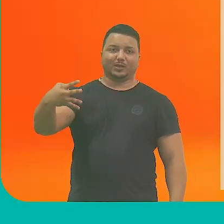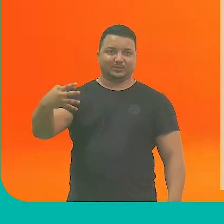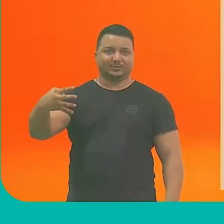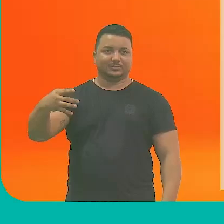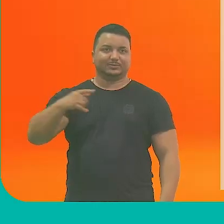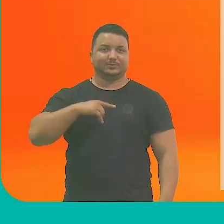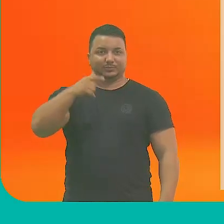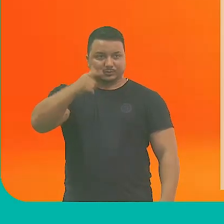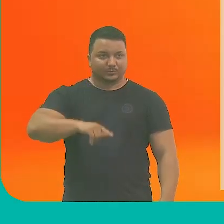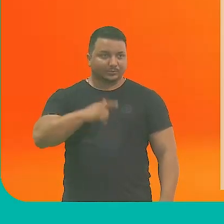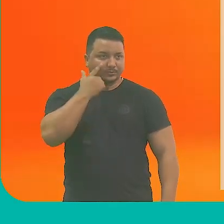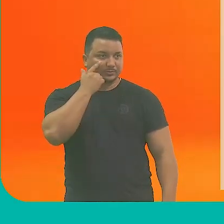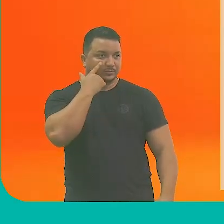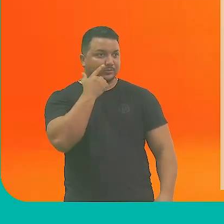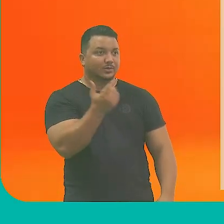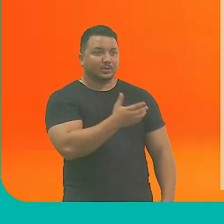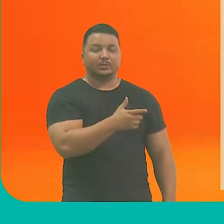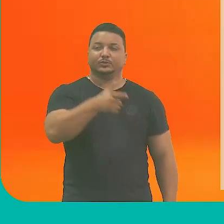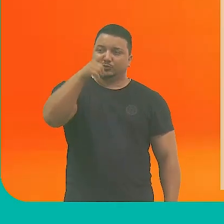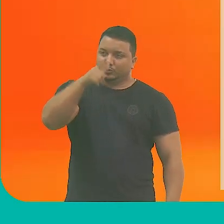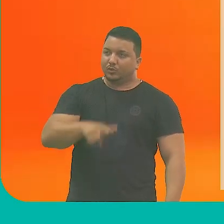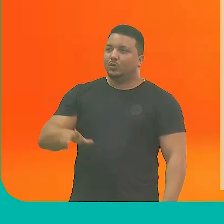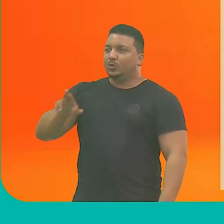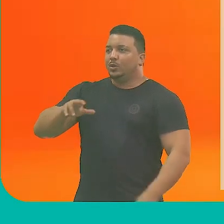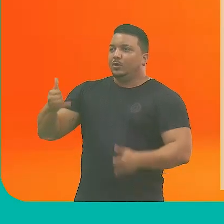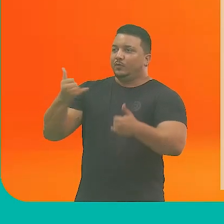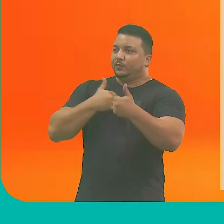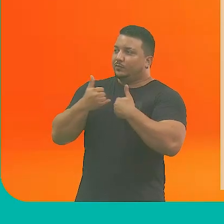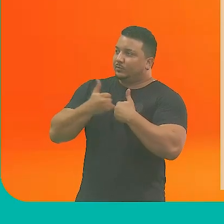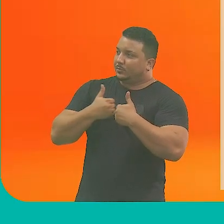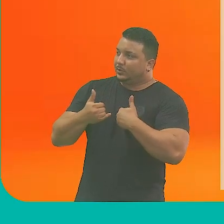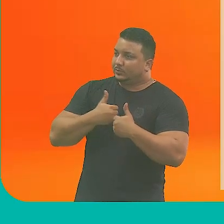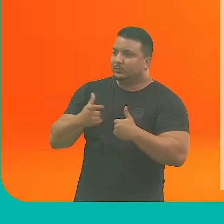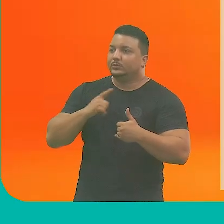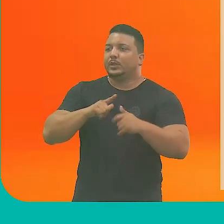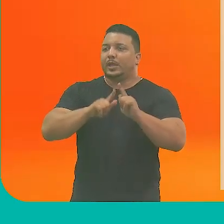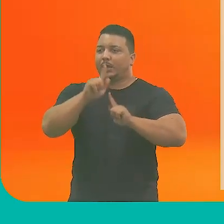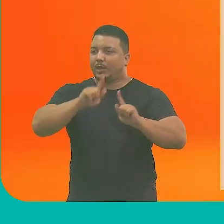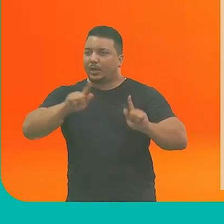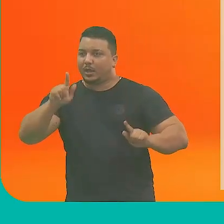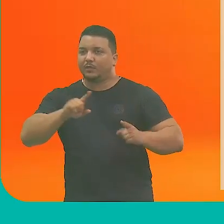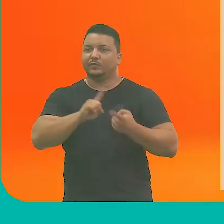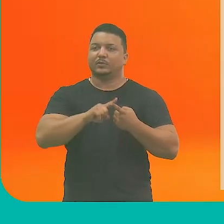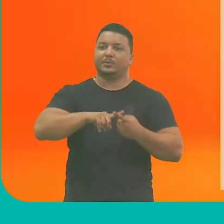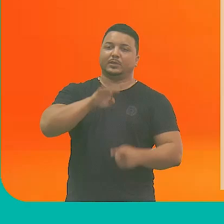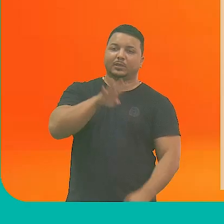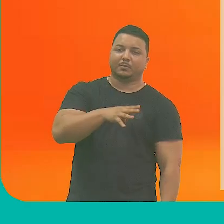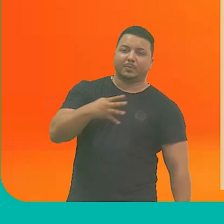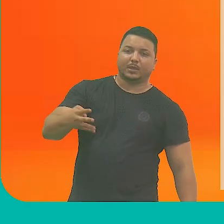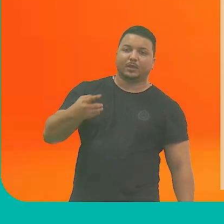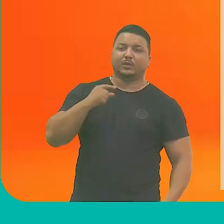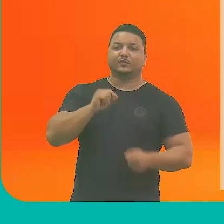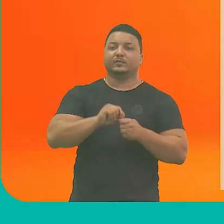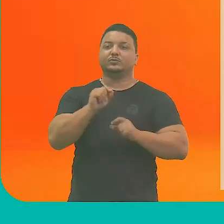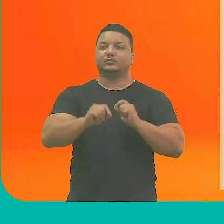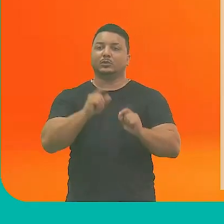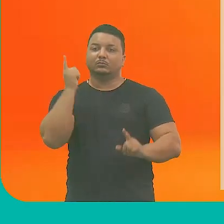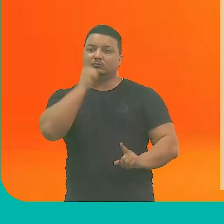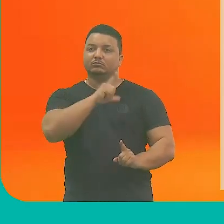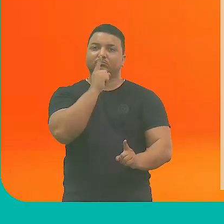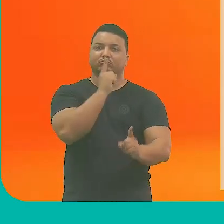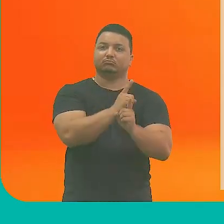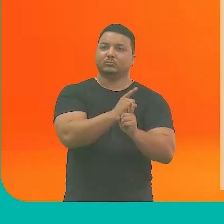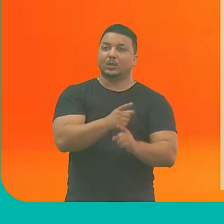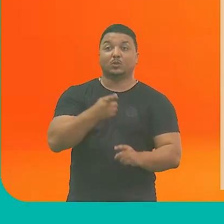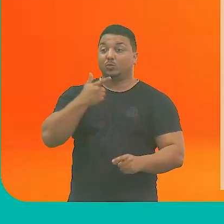uma vez, ó. Utilizar informações expressas em gráficos e tabelas para fazer inferência. Eu